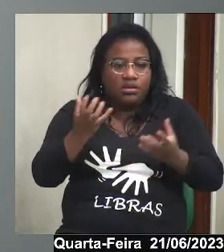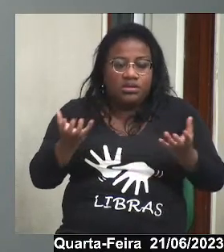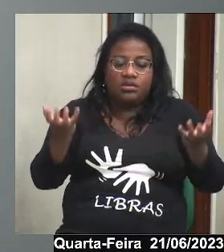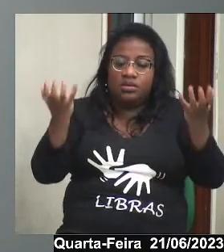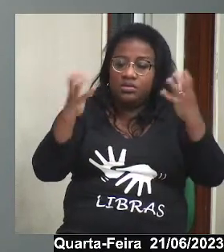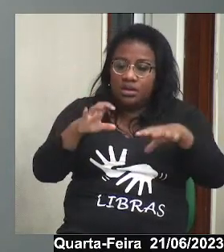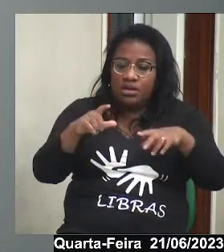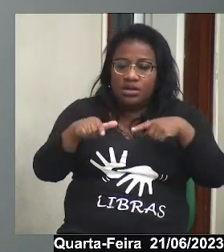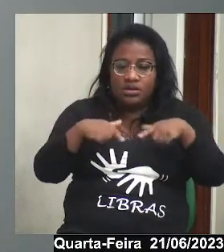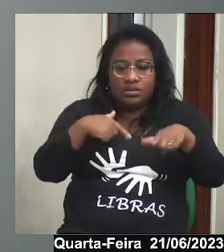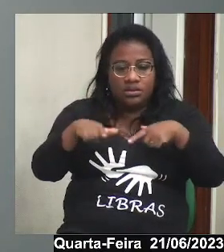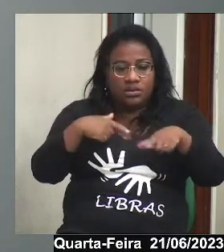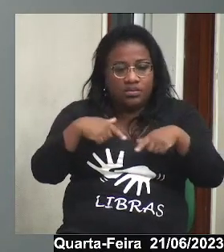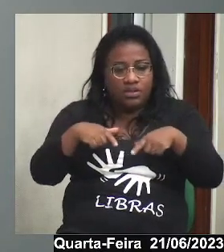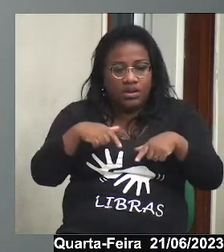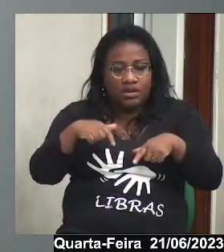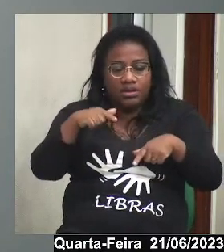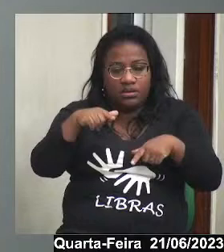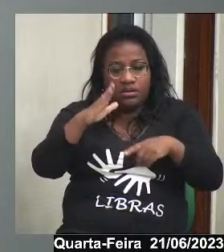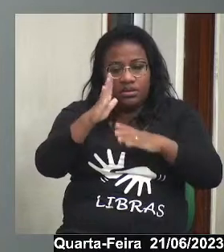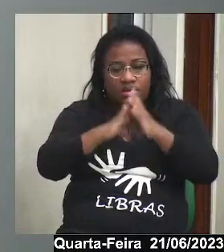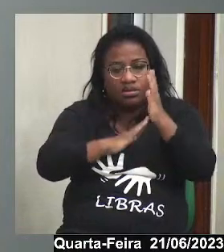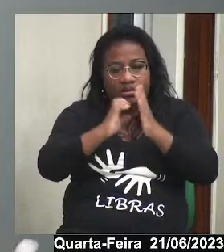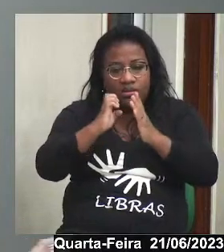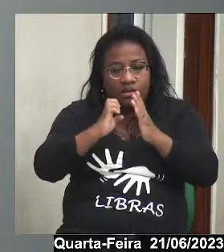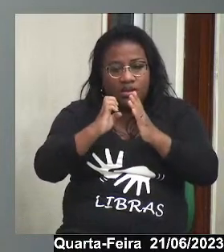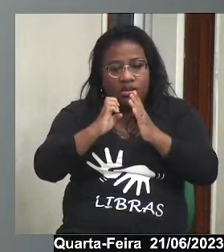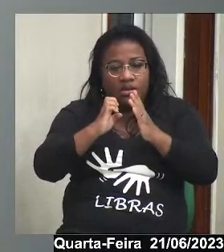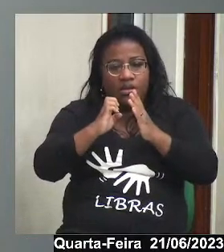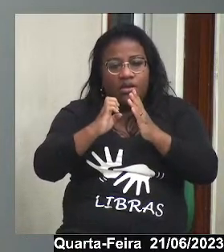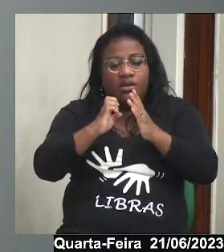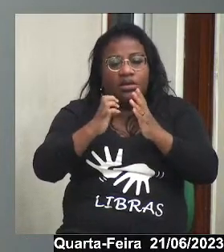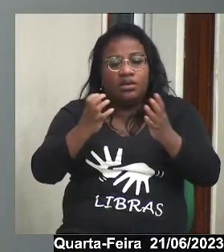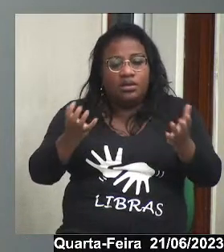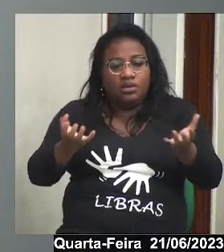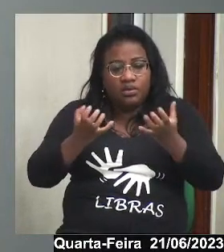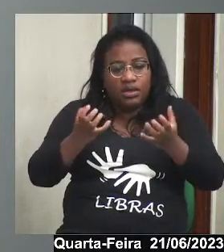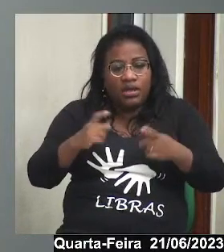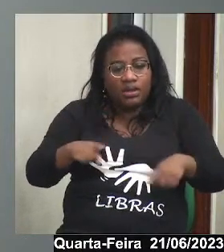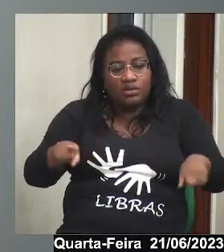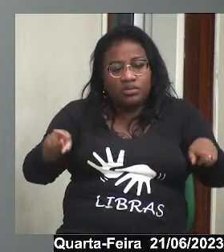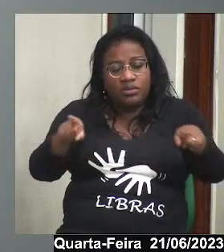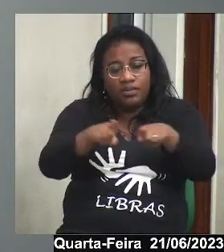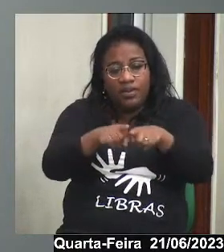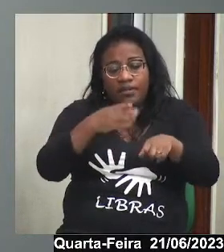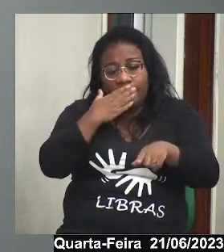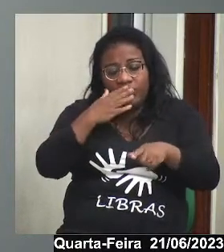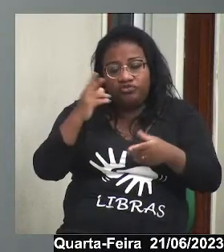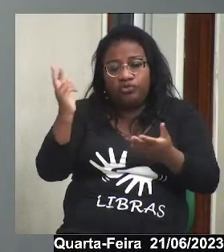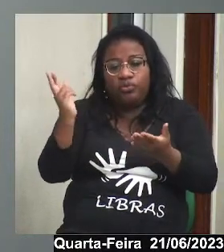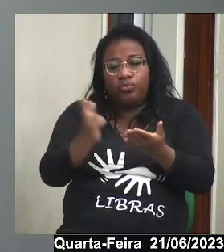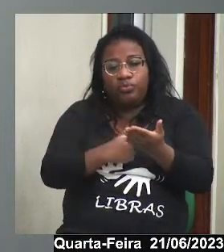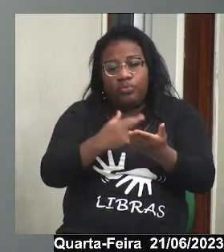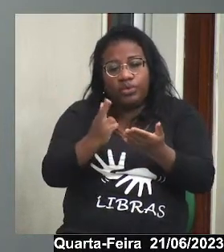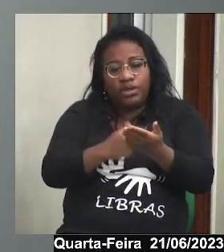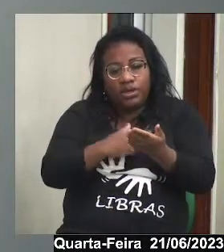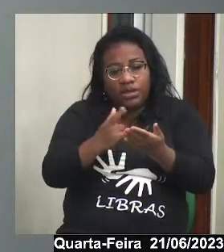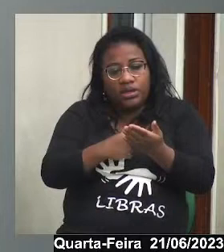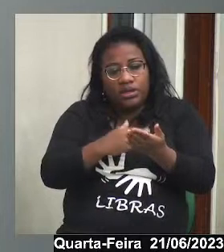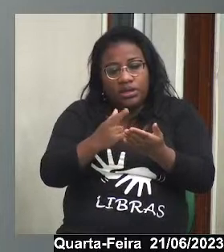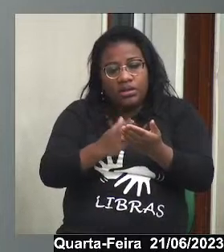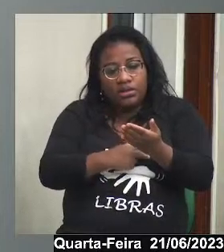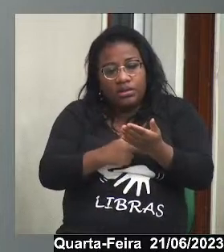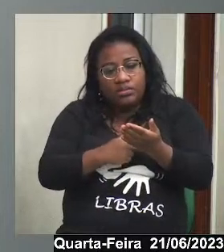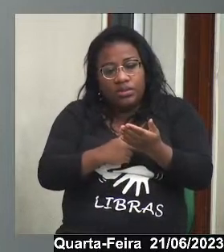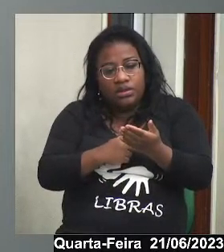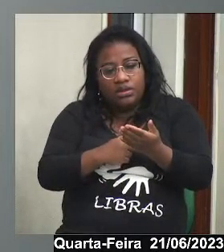que não querem vir trabalhar em Budas Artes. Isso é vergonhoso. E eu quero aqui nessa casa, presidente, aprovar um requerimento de